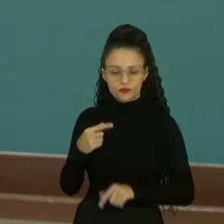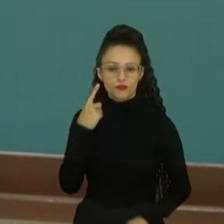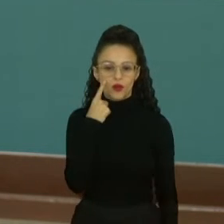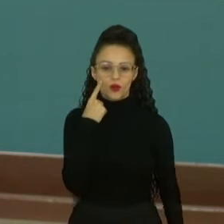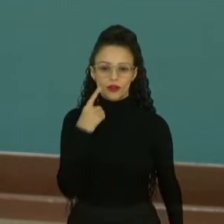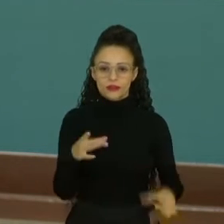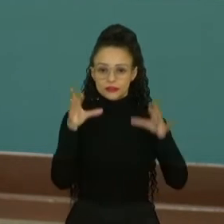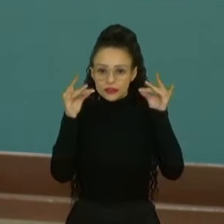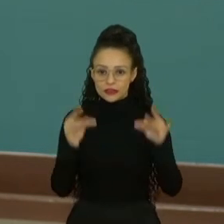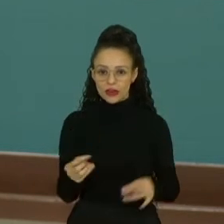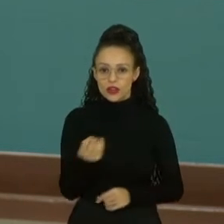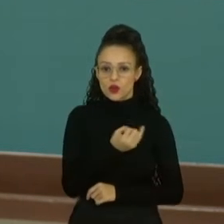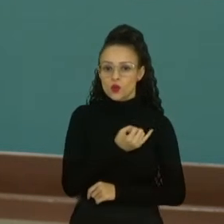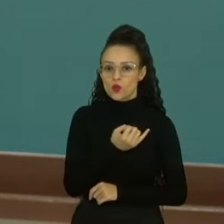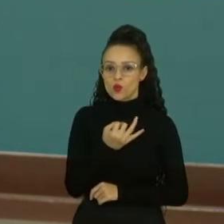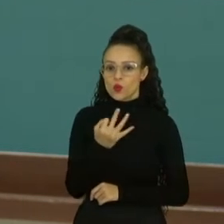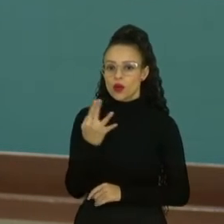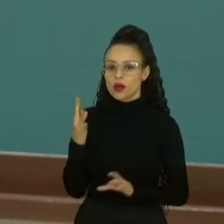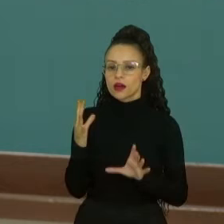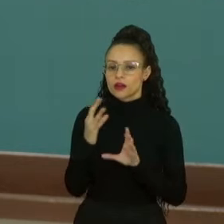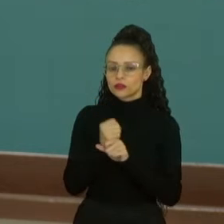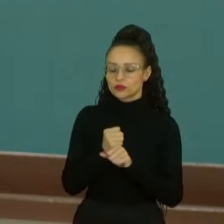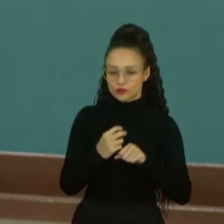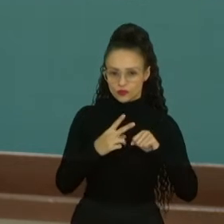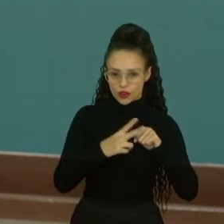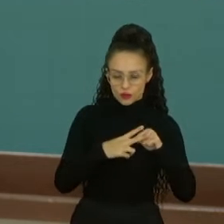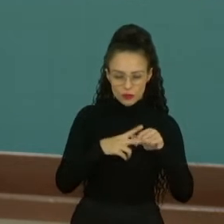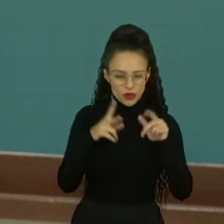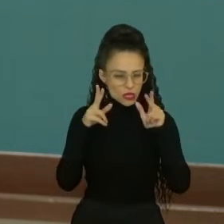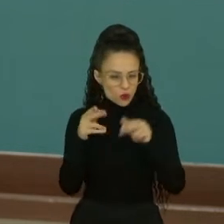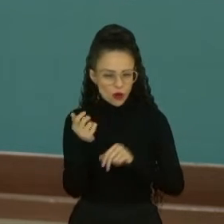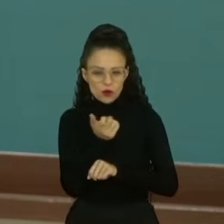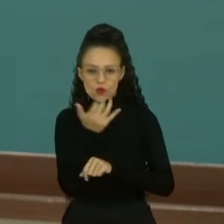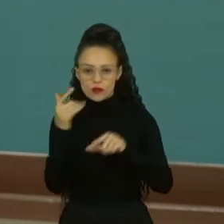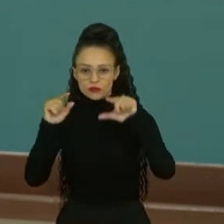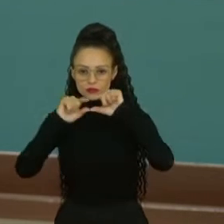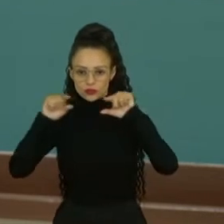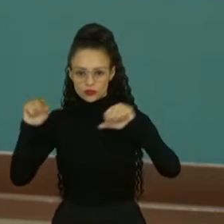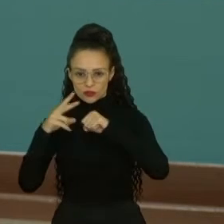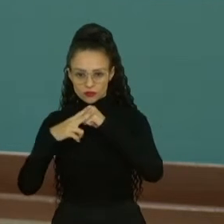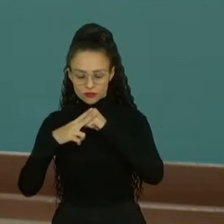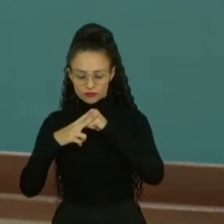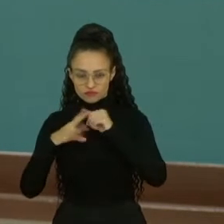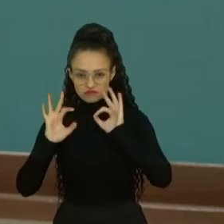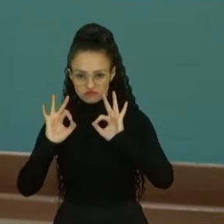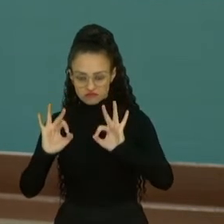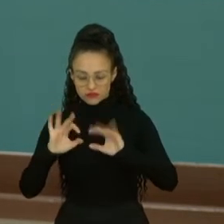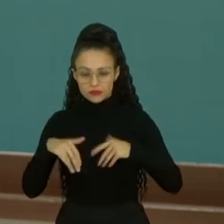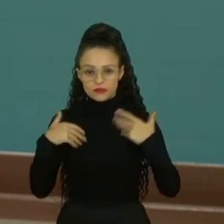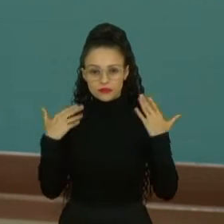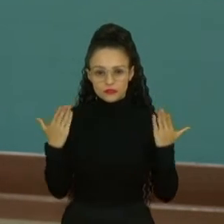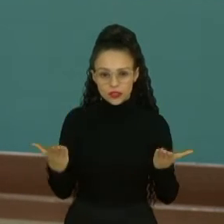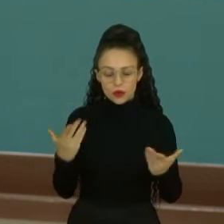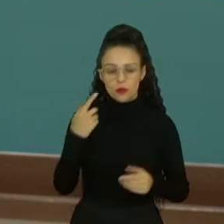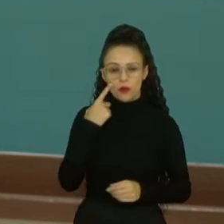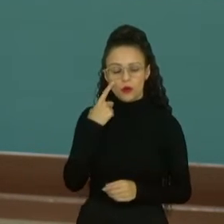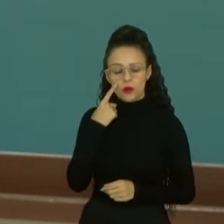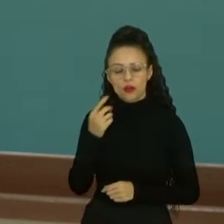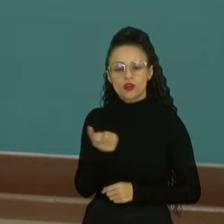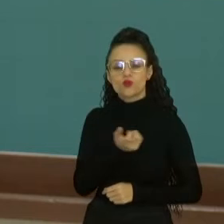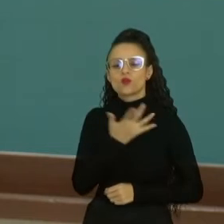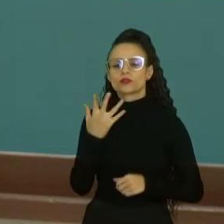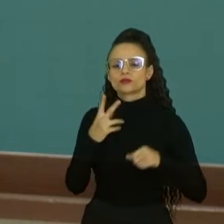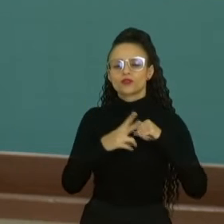de que o número de verbos é o mesmo número de orações, né? Então, se eu tenho lá, aqui eu tenho